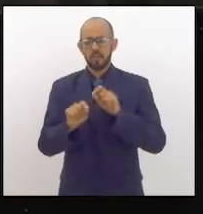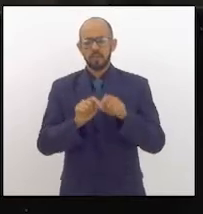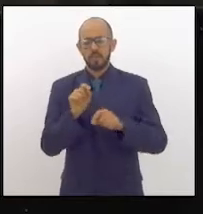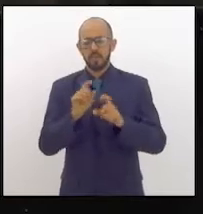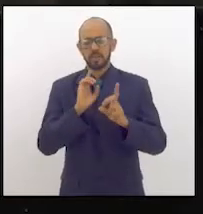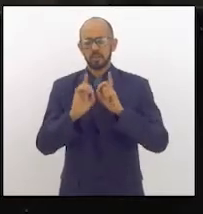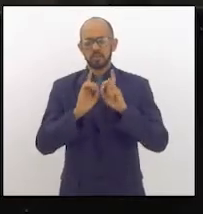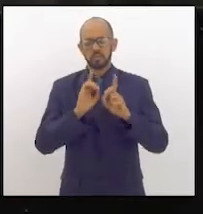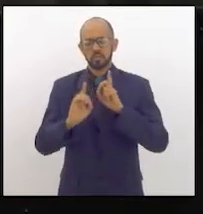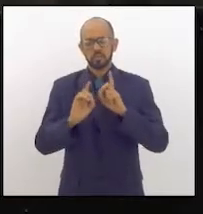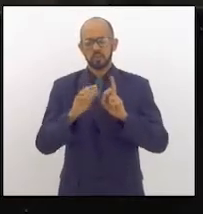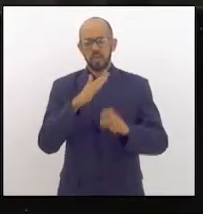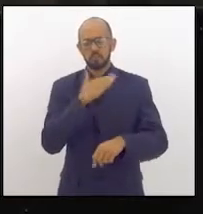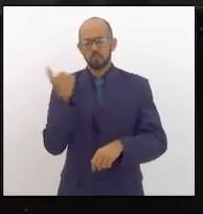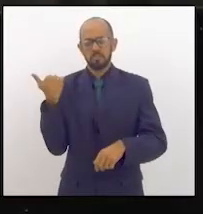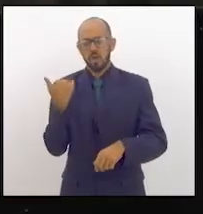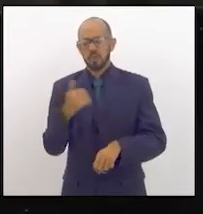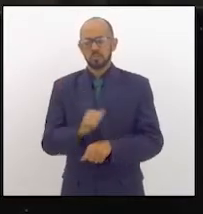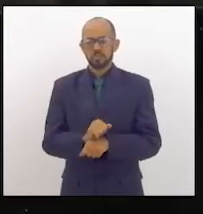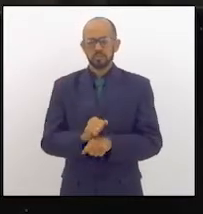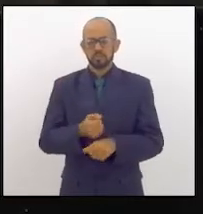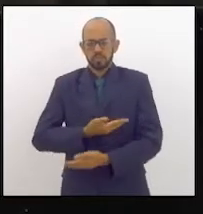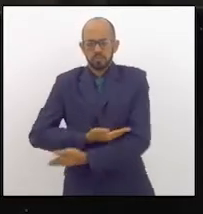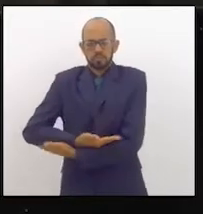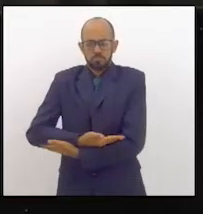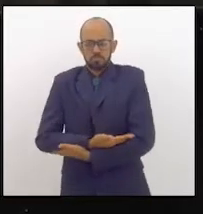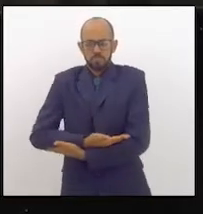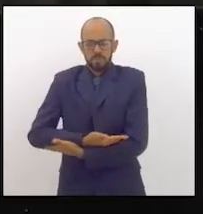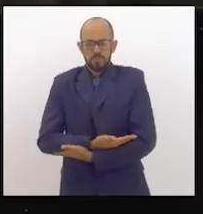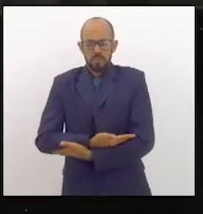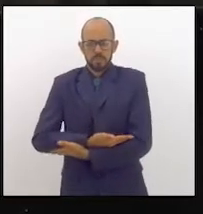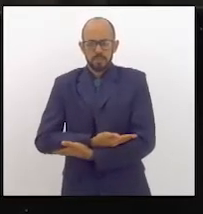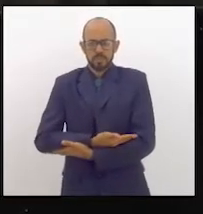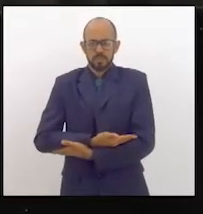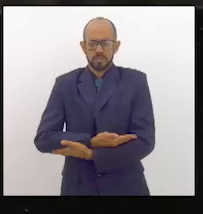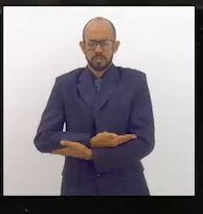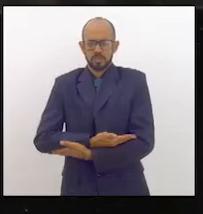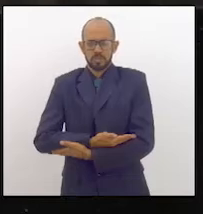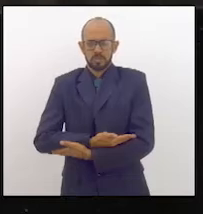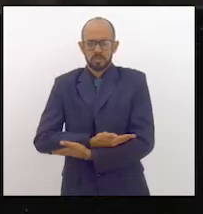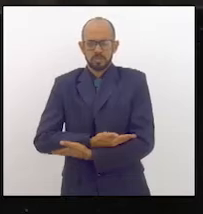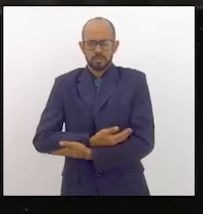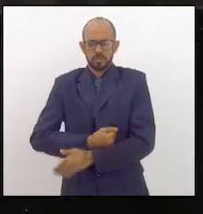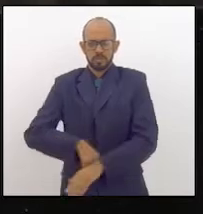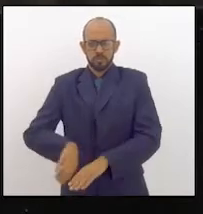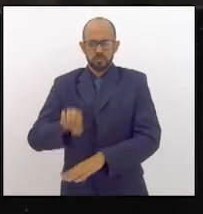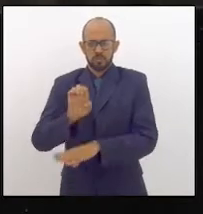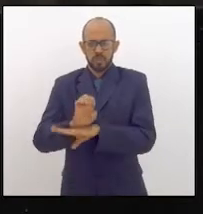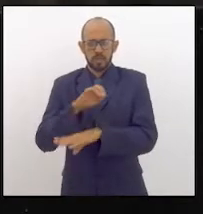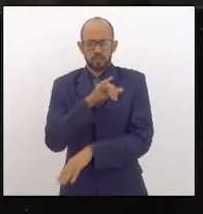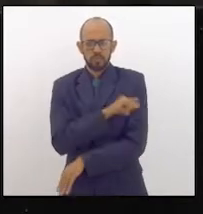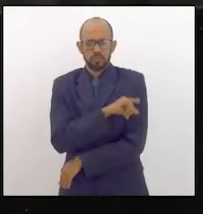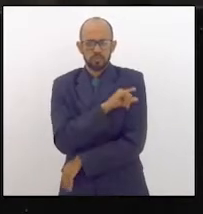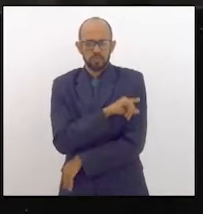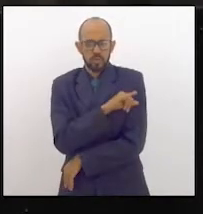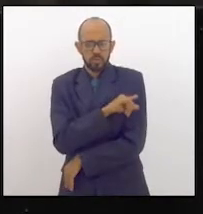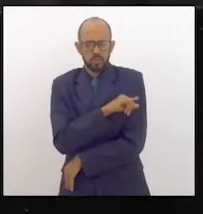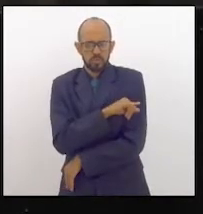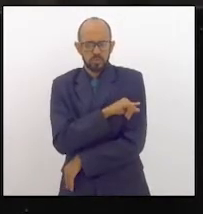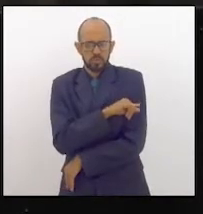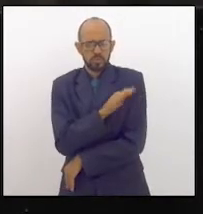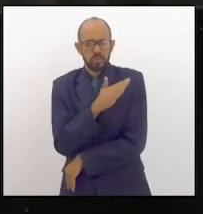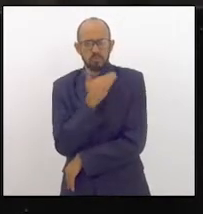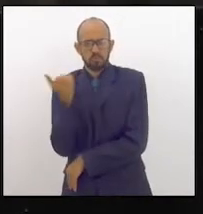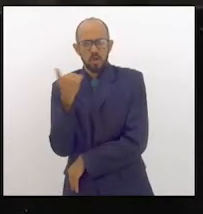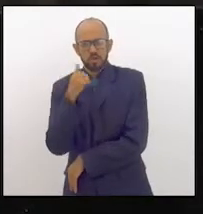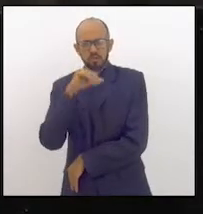que discutiu a mortes de bebês no estado do Rio de Janeiro Oi e a